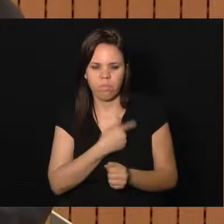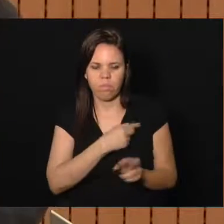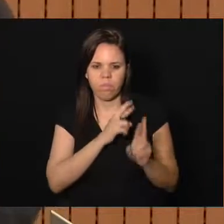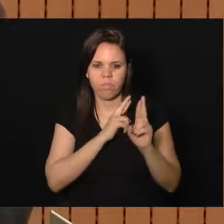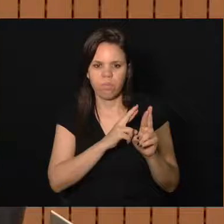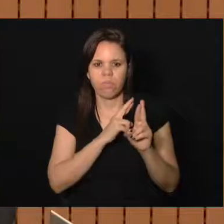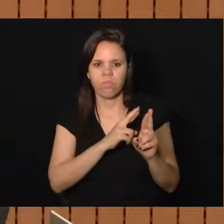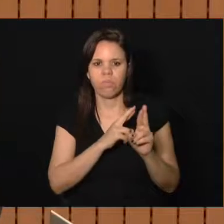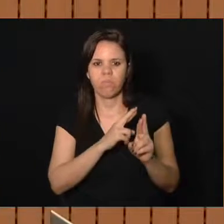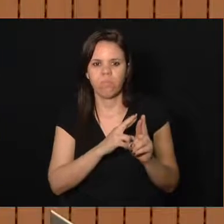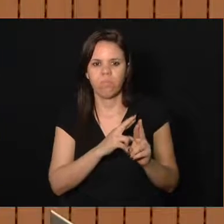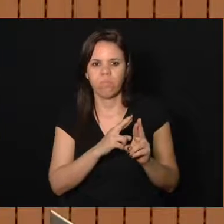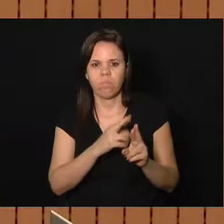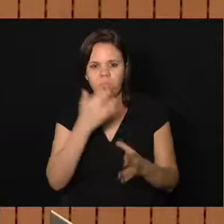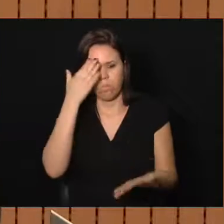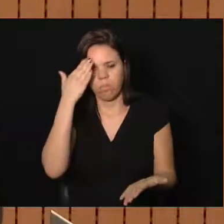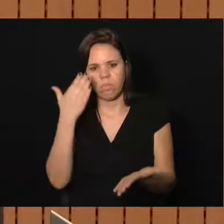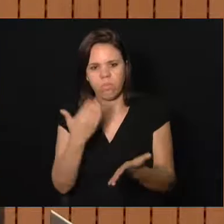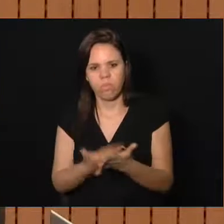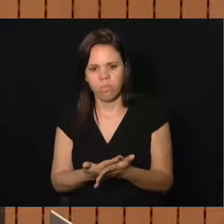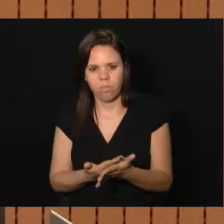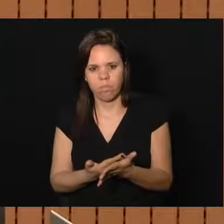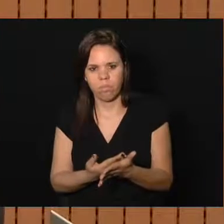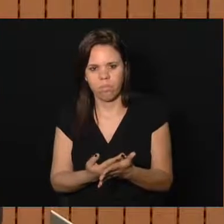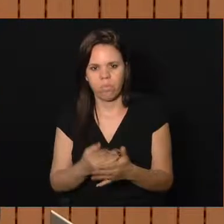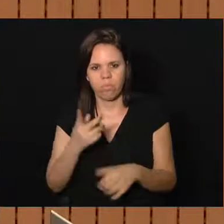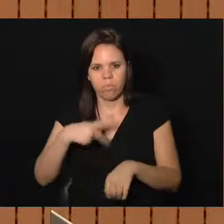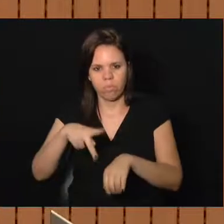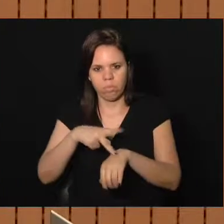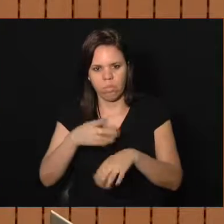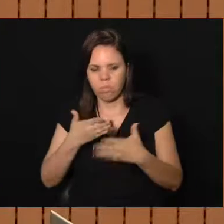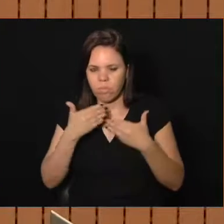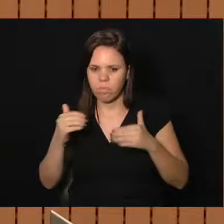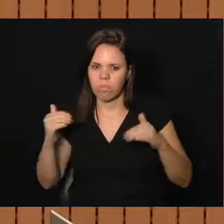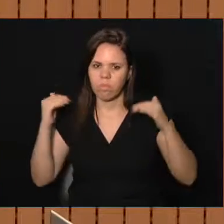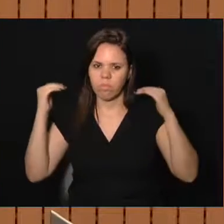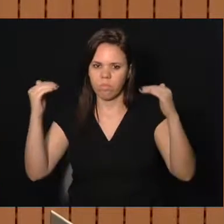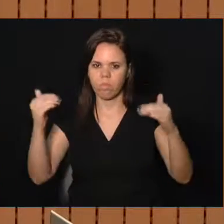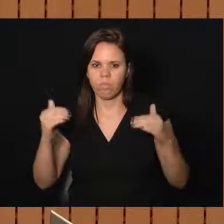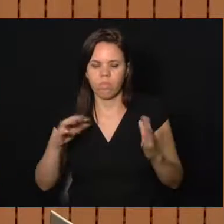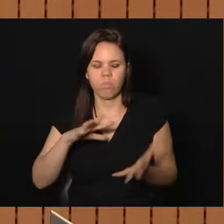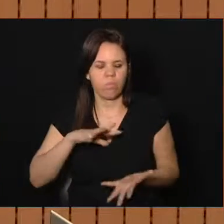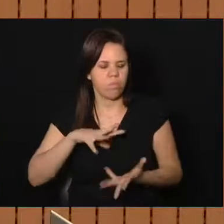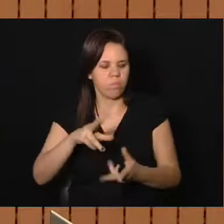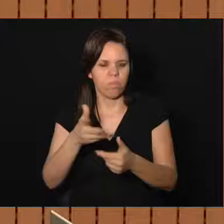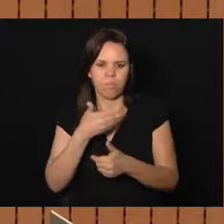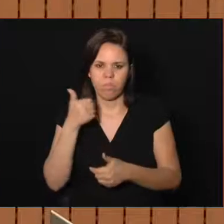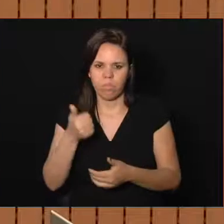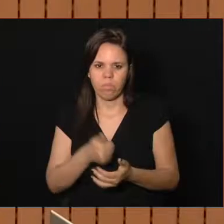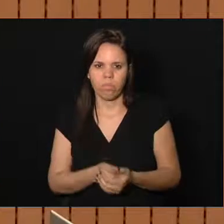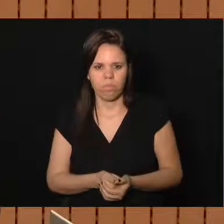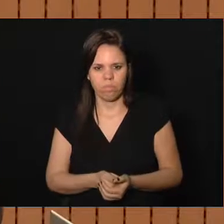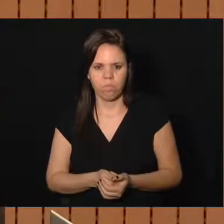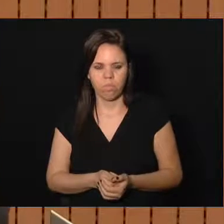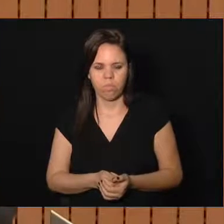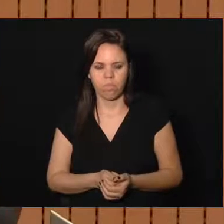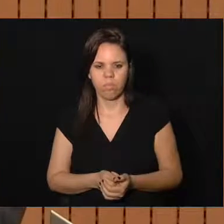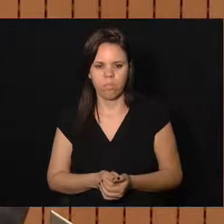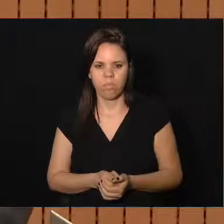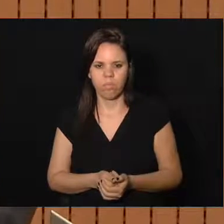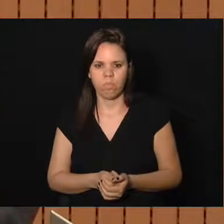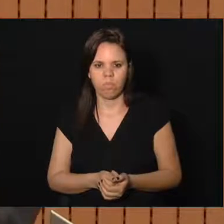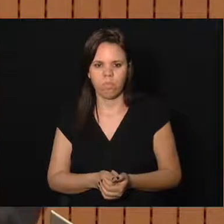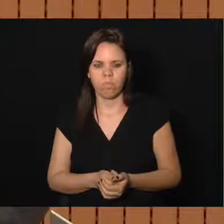esperança, de crença, de que o nosso país será melhor, de que o nosso mundo será melhor, de